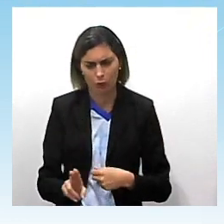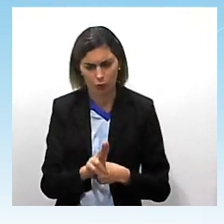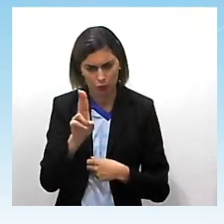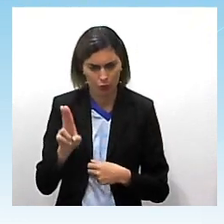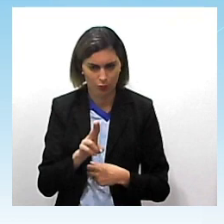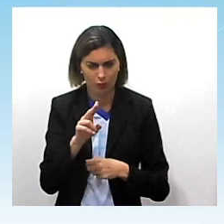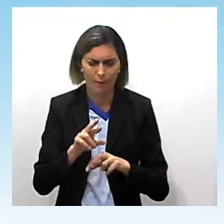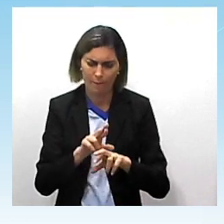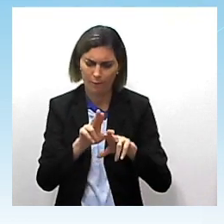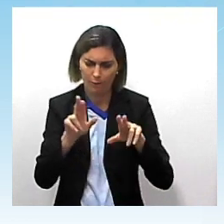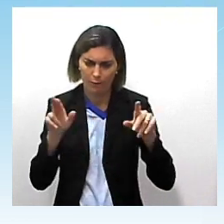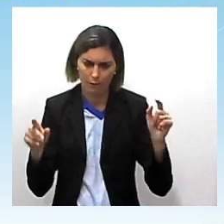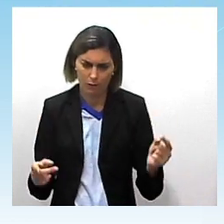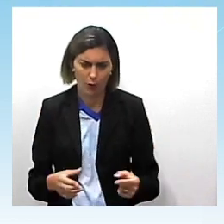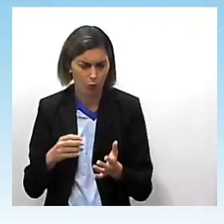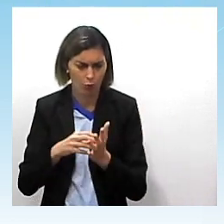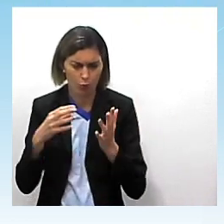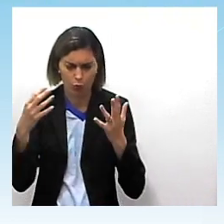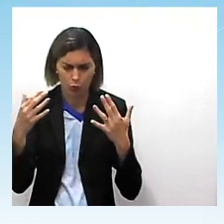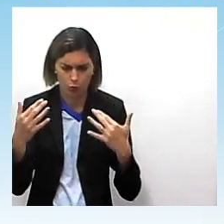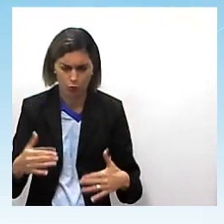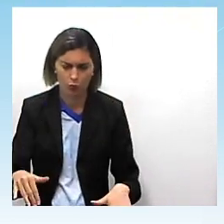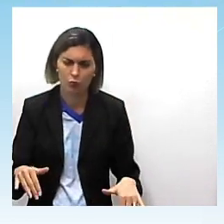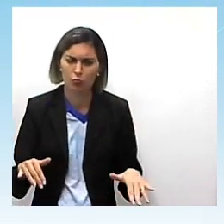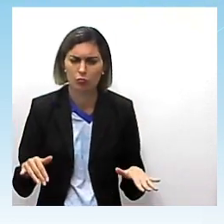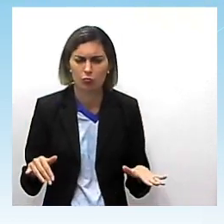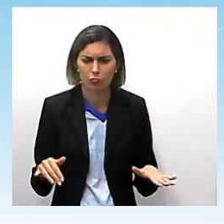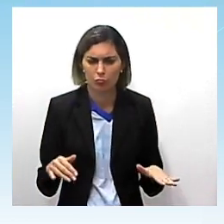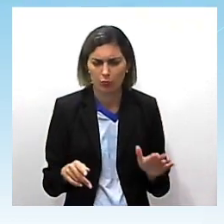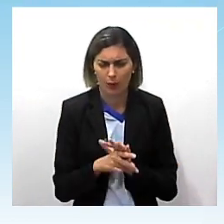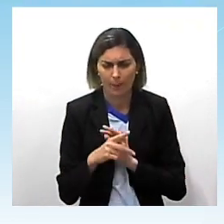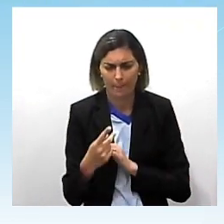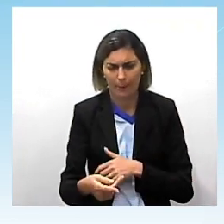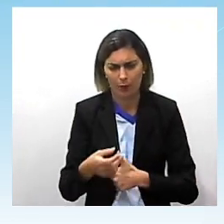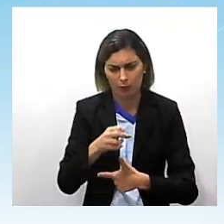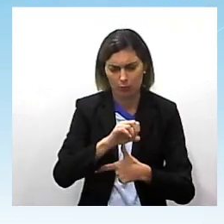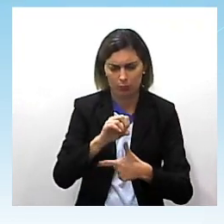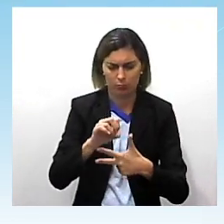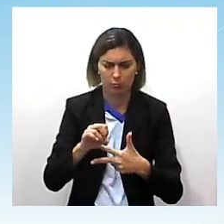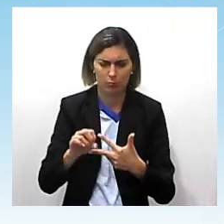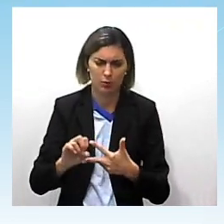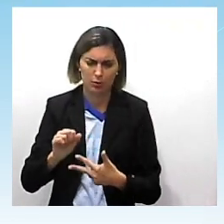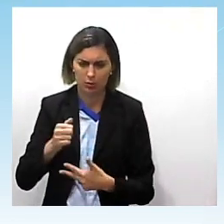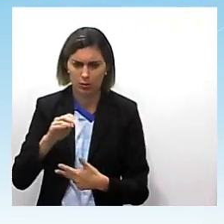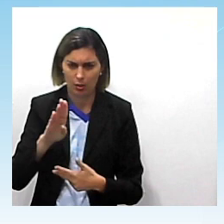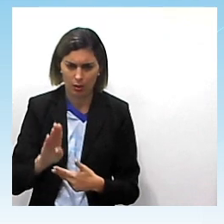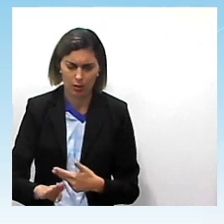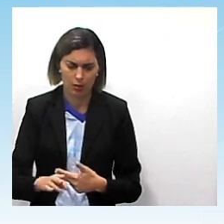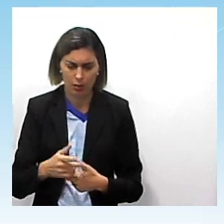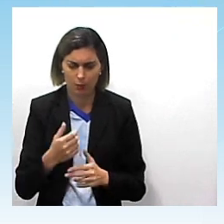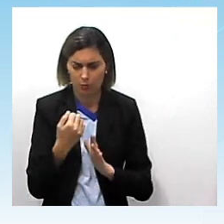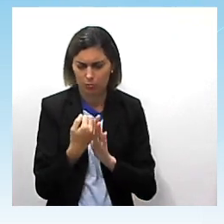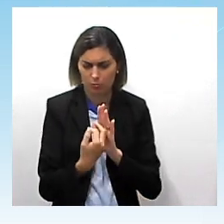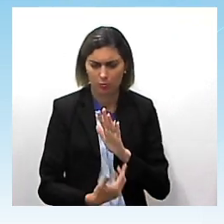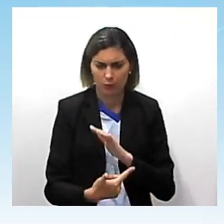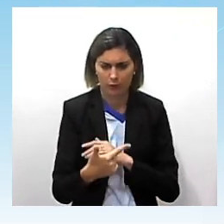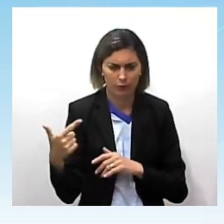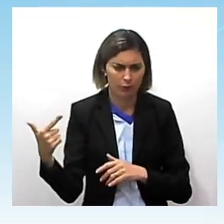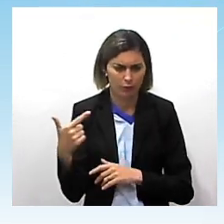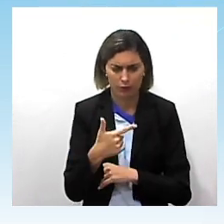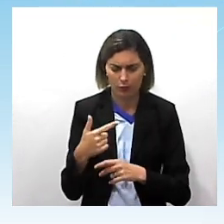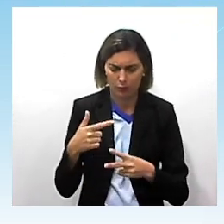nos mais diversos concursos, no próprio Enem, no SAEB, no Descritor 22, a gente vai tratar